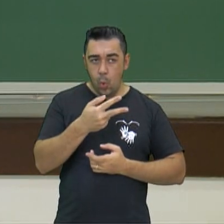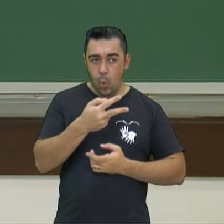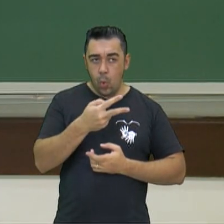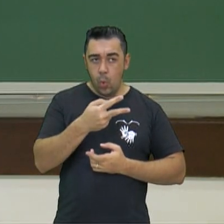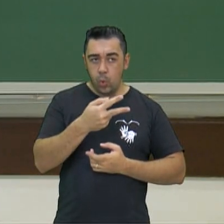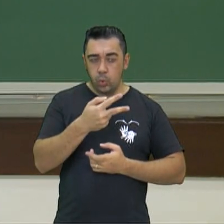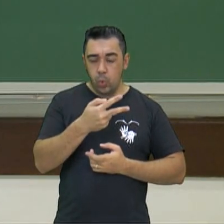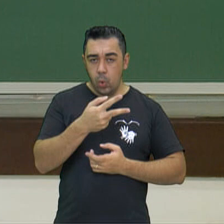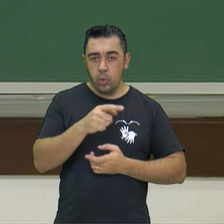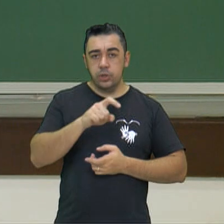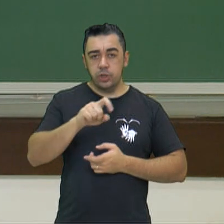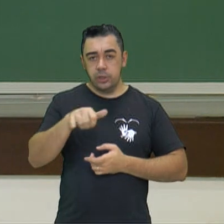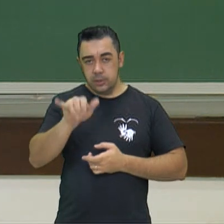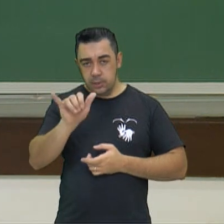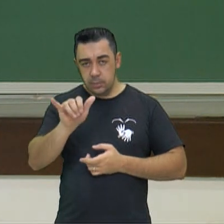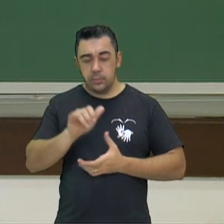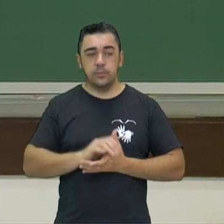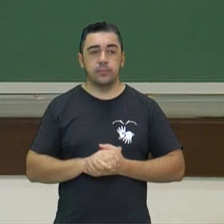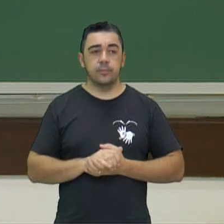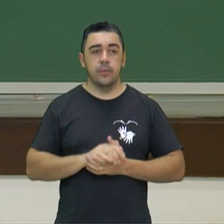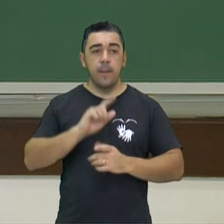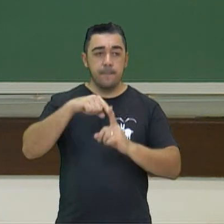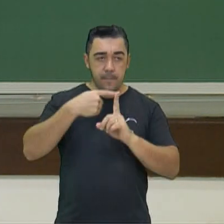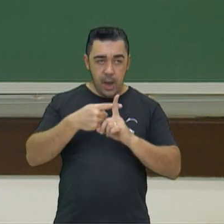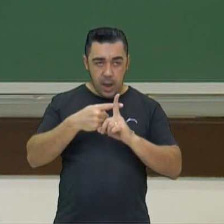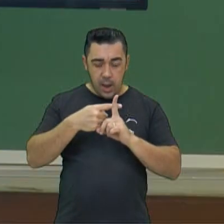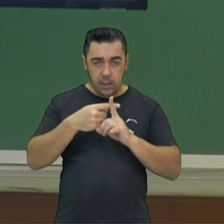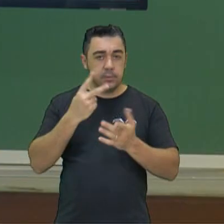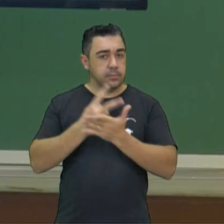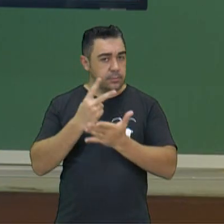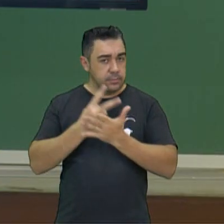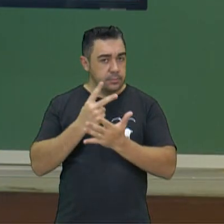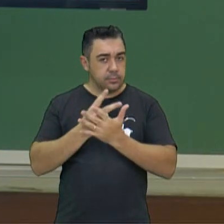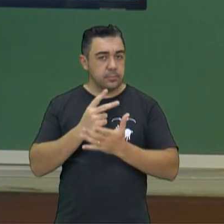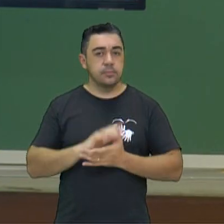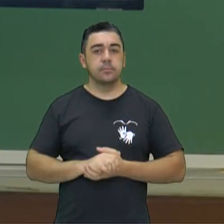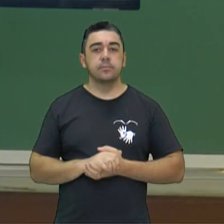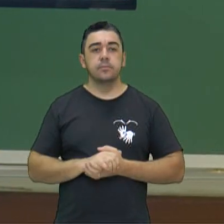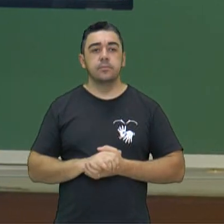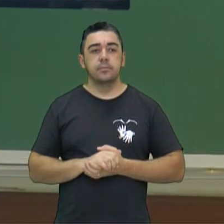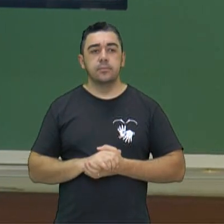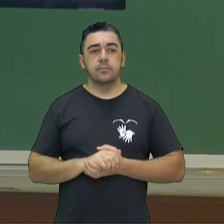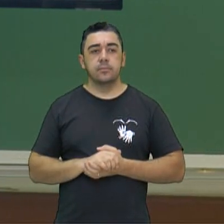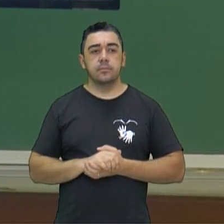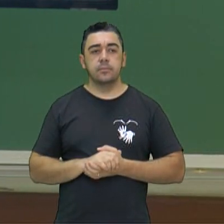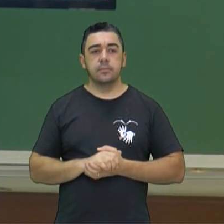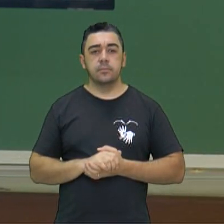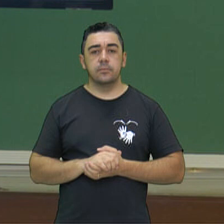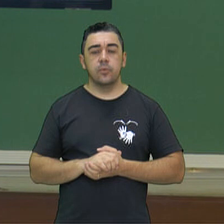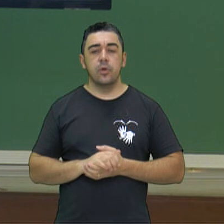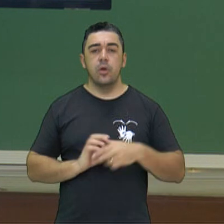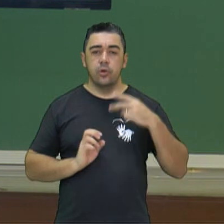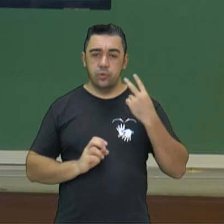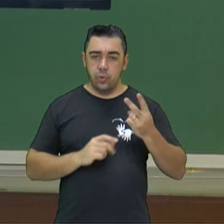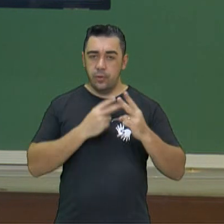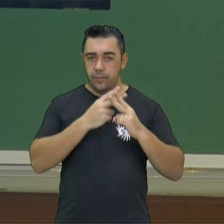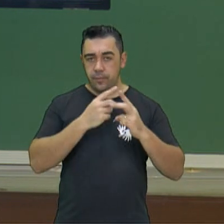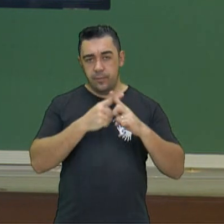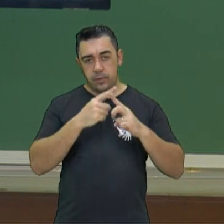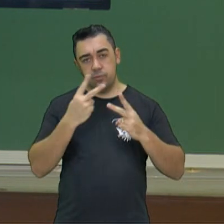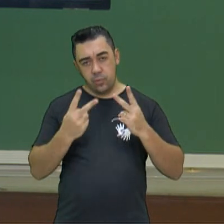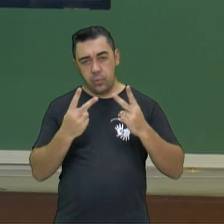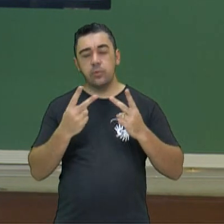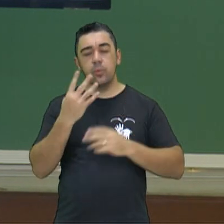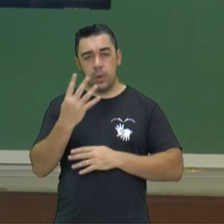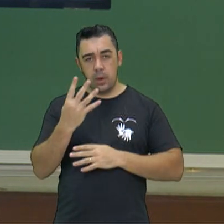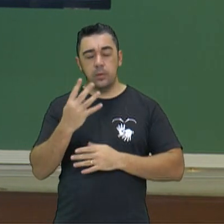vezes Y, XY. Mais, sempre aqui será mais 2Y ao quadrado. 2 vezes